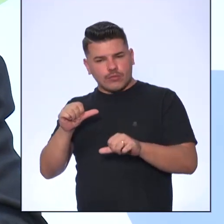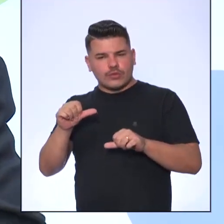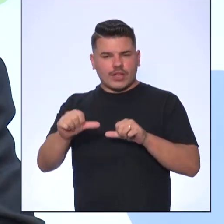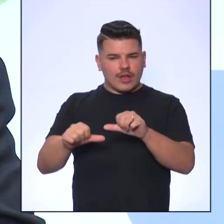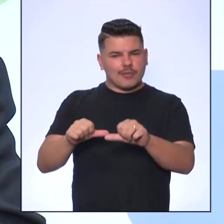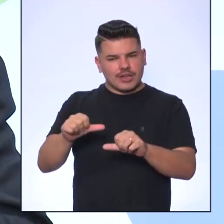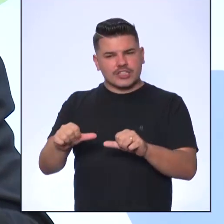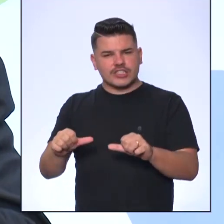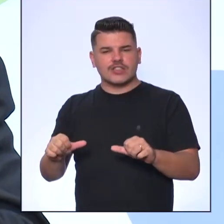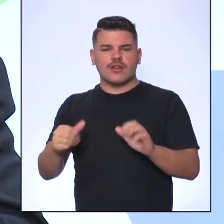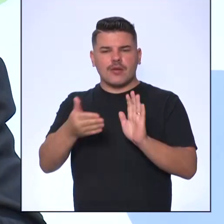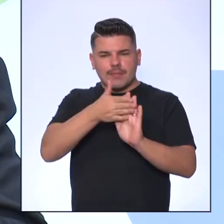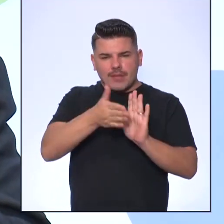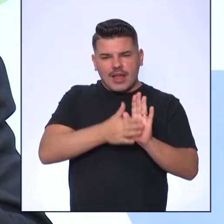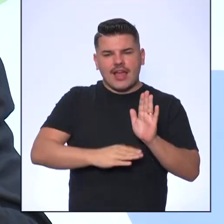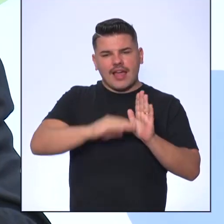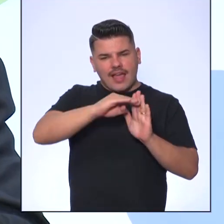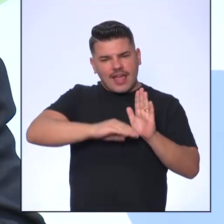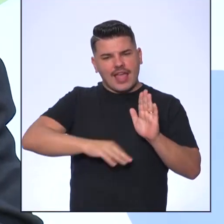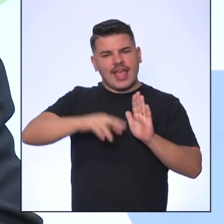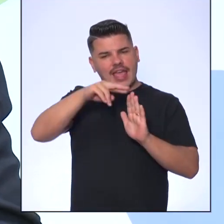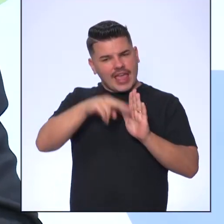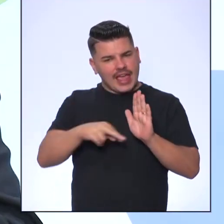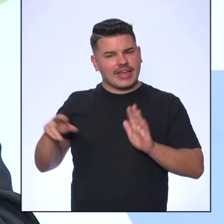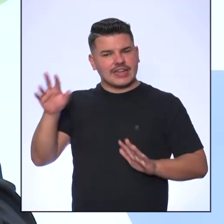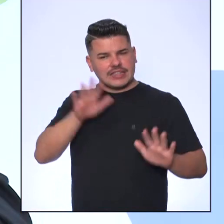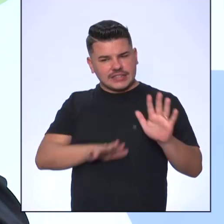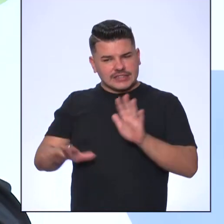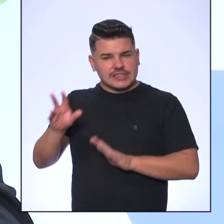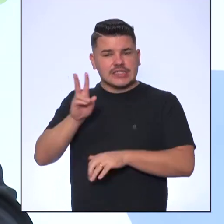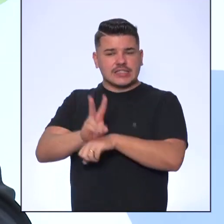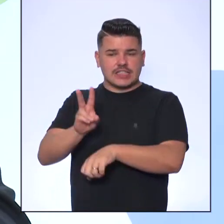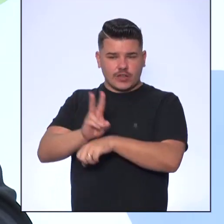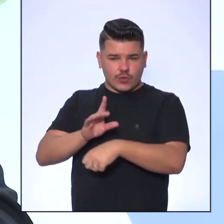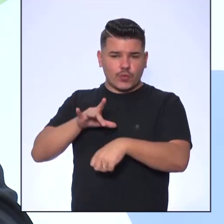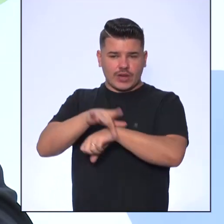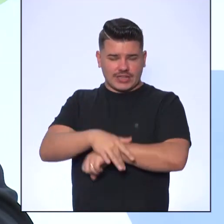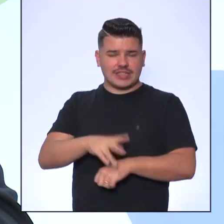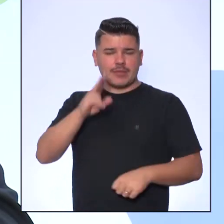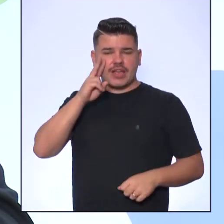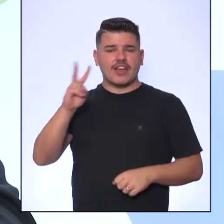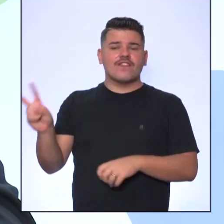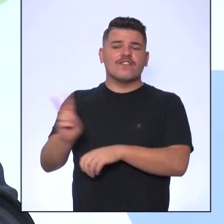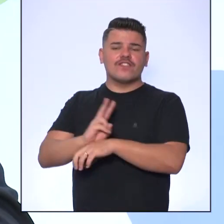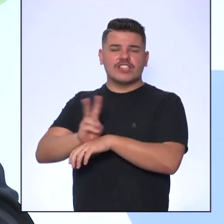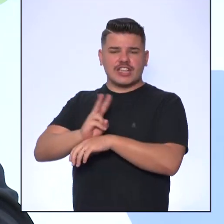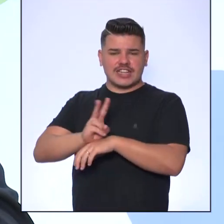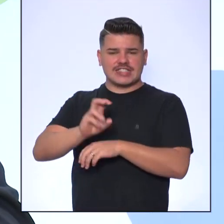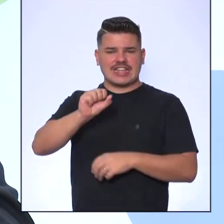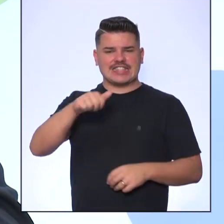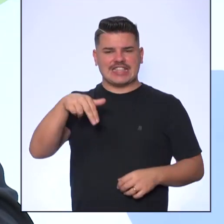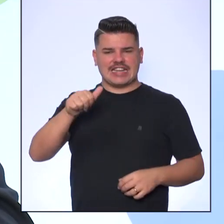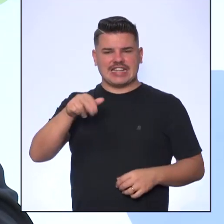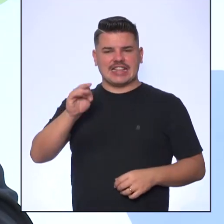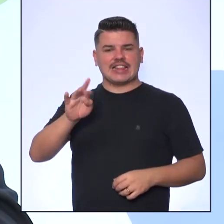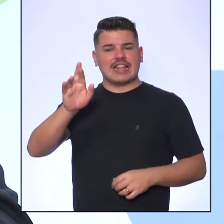criar os protocolos de segurança, de vigilância sanitária. Então, este ajuste é super